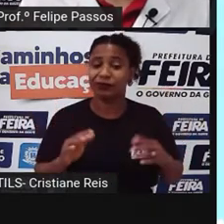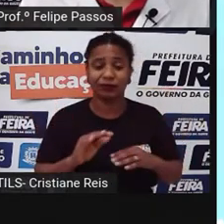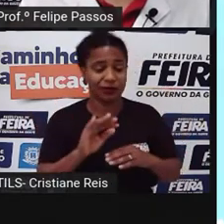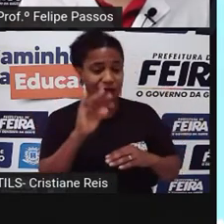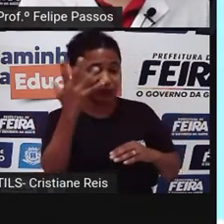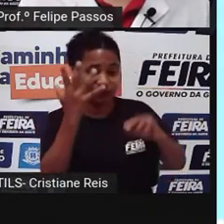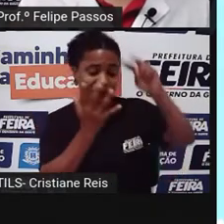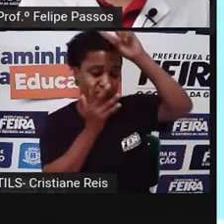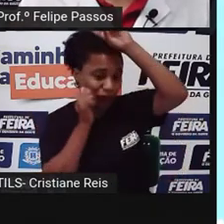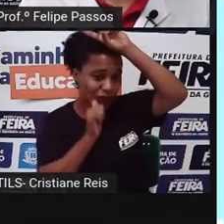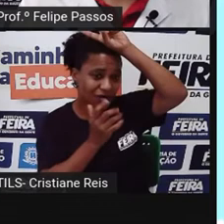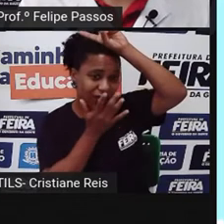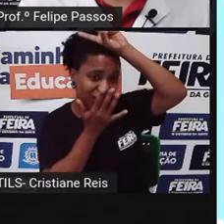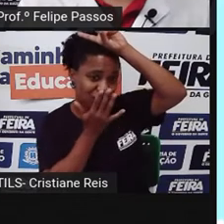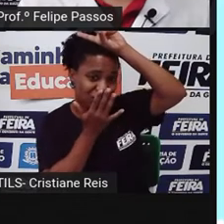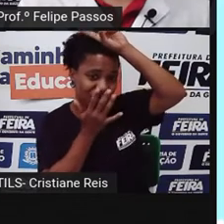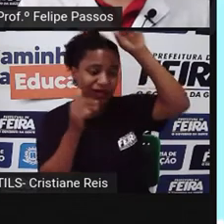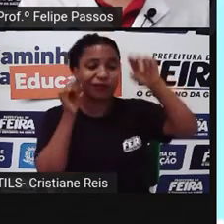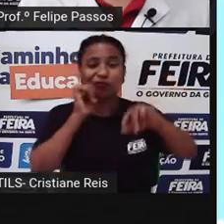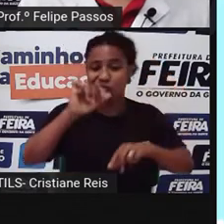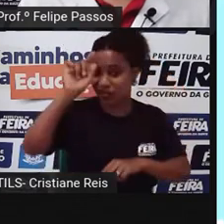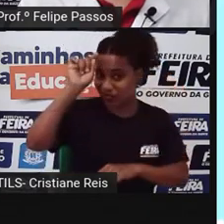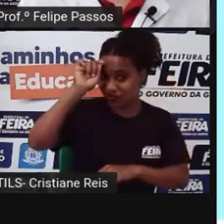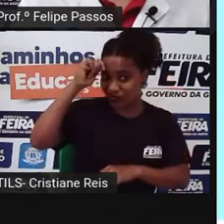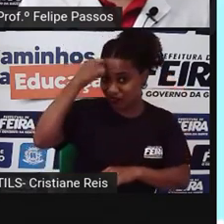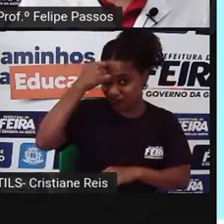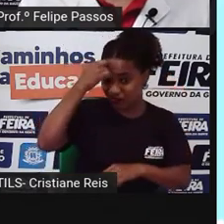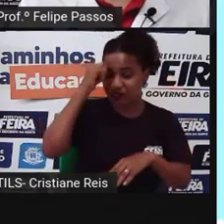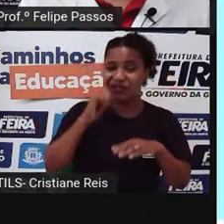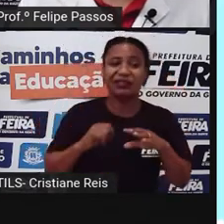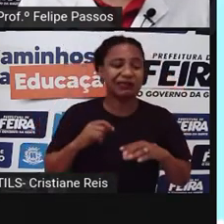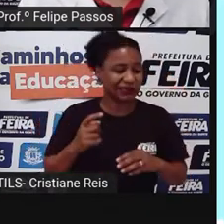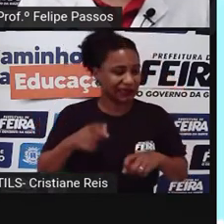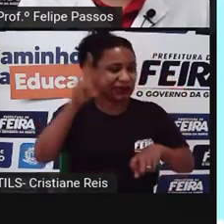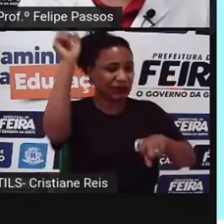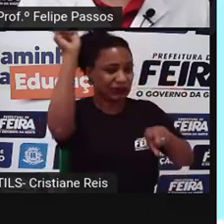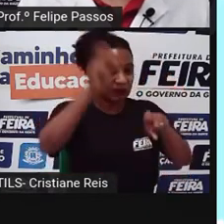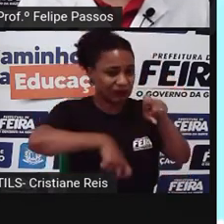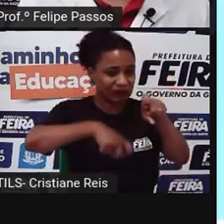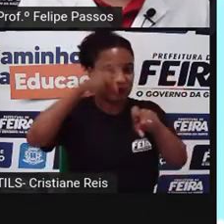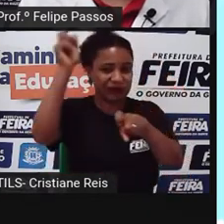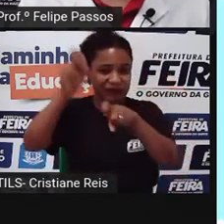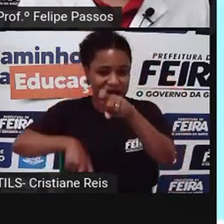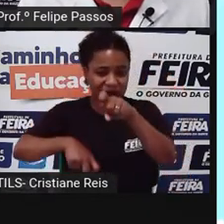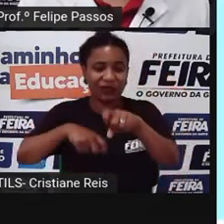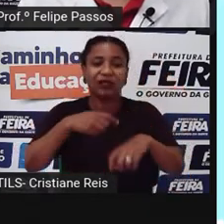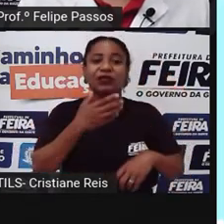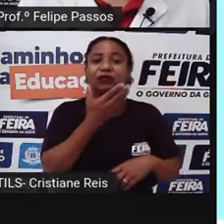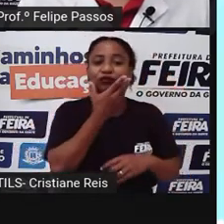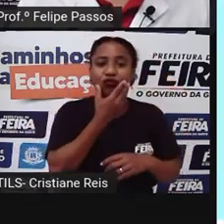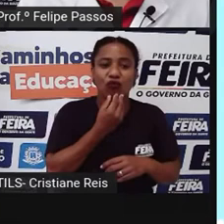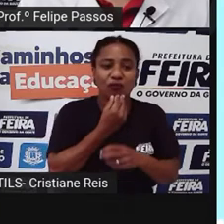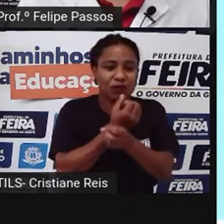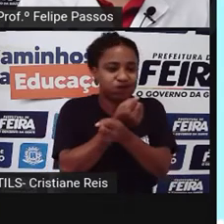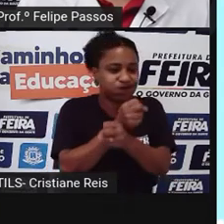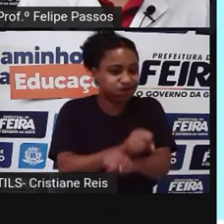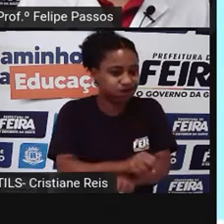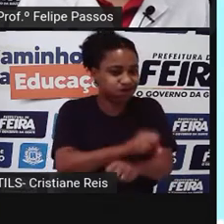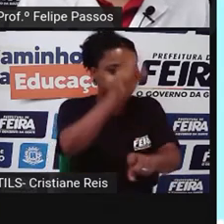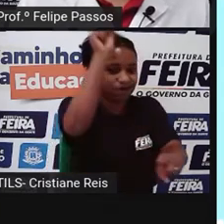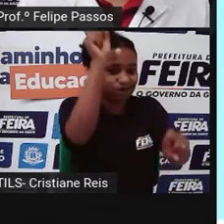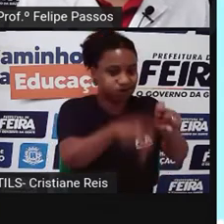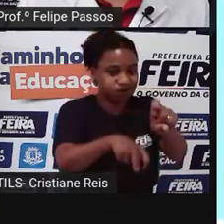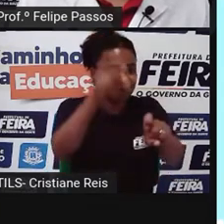de índias, de mulheres negras, né, de homens negros também, dos escravizados. Então, a